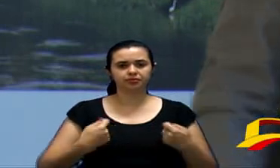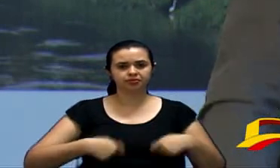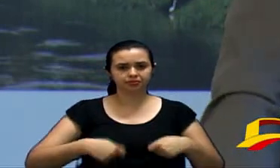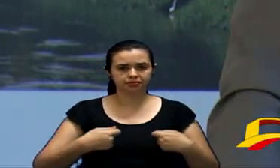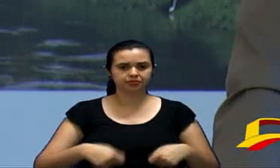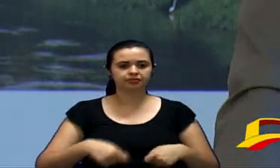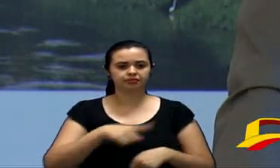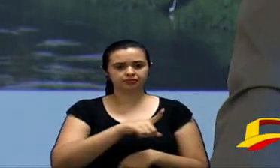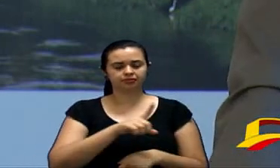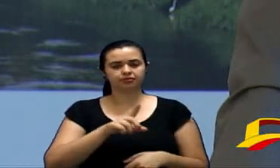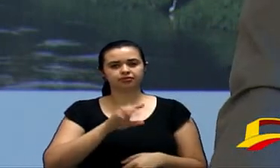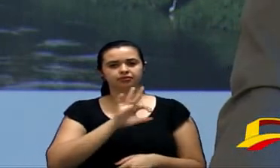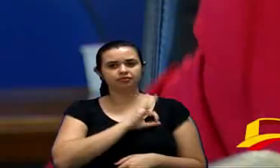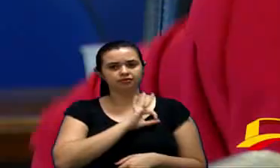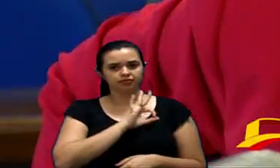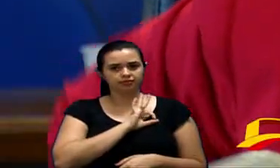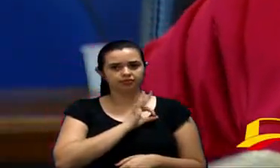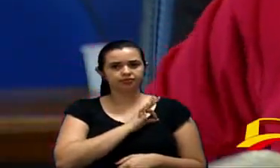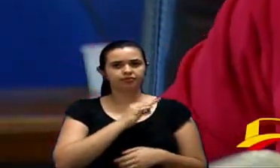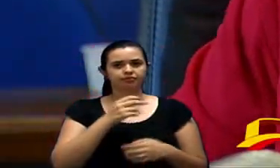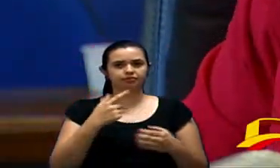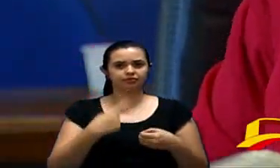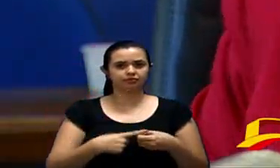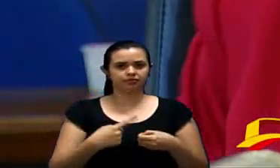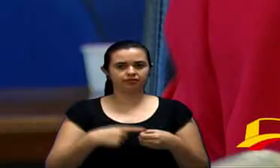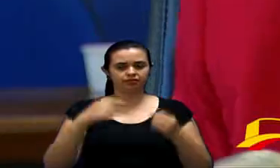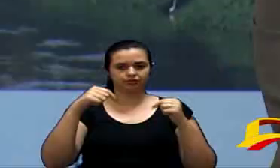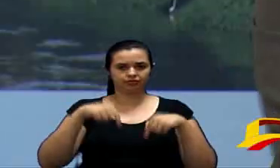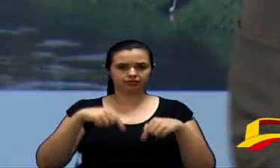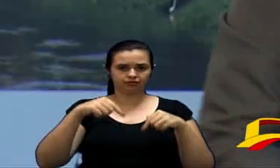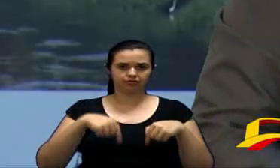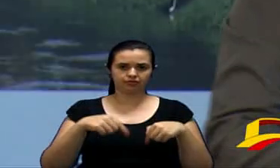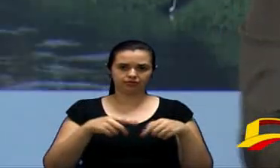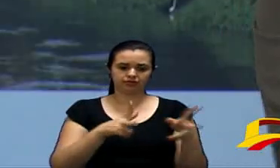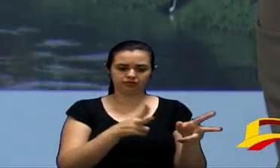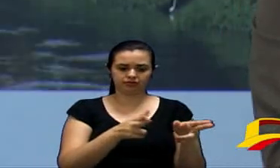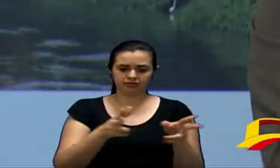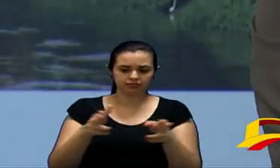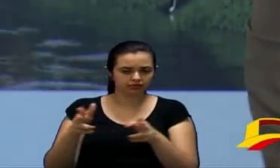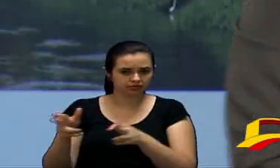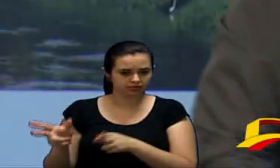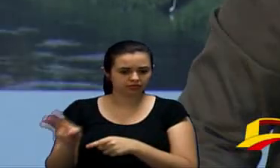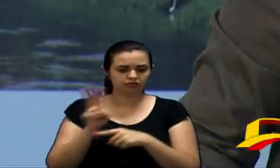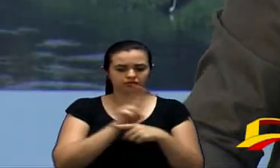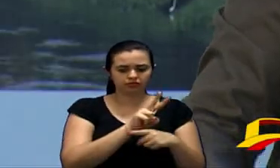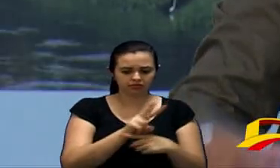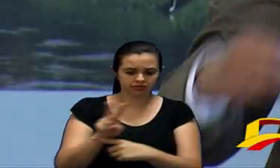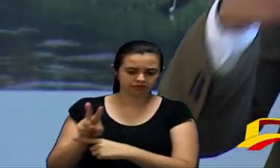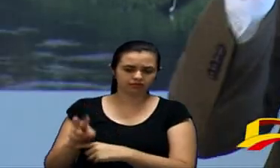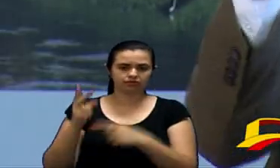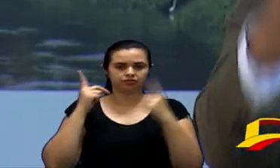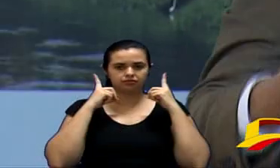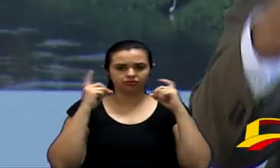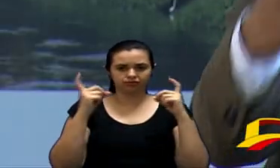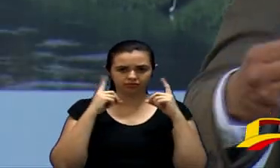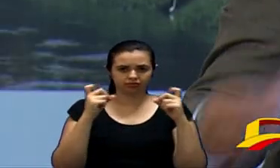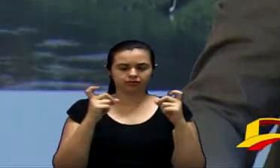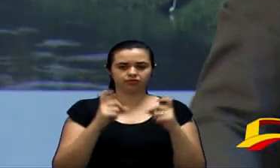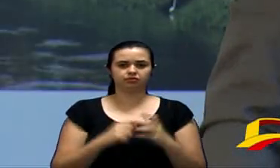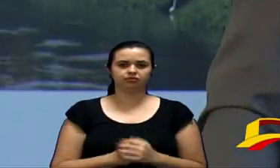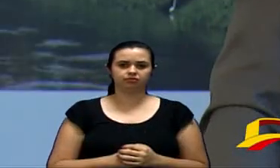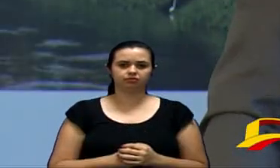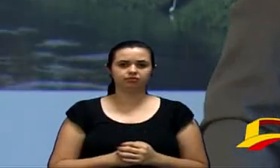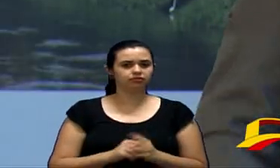Guarda Civil também, ela tem as suas atribuições, são as mesmas, que é a proteção de patrimônio, fiscalização de sons e ruídos, não vai trazer